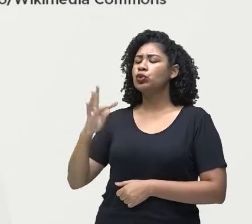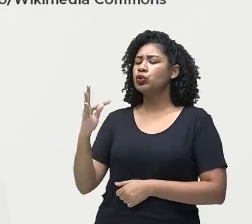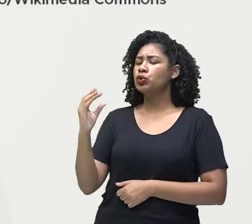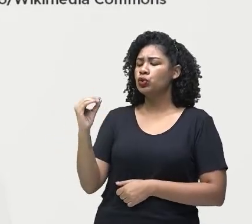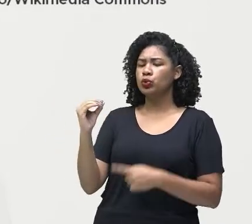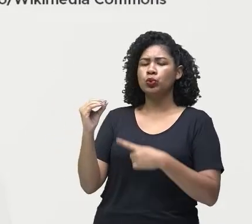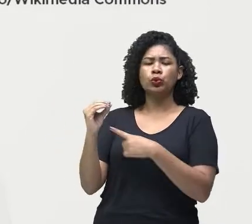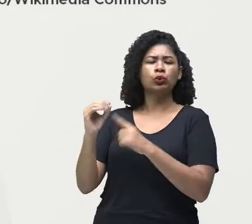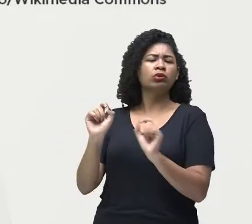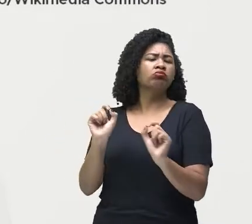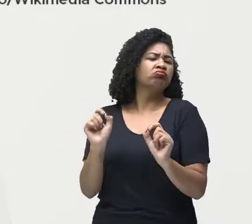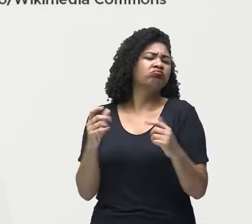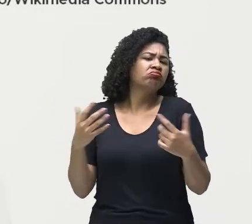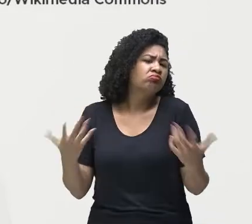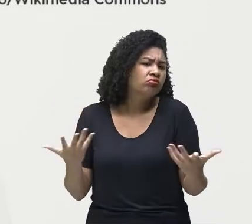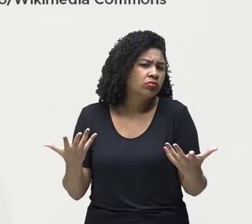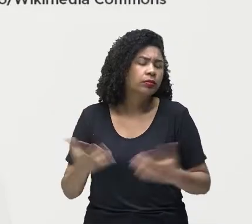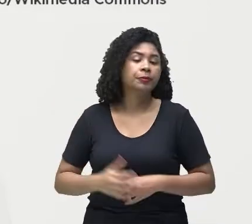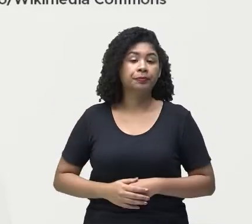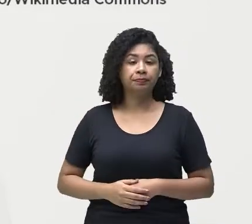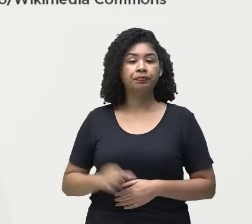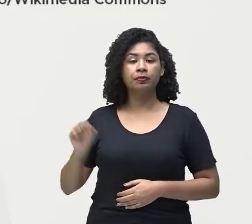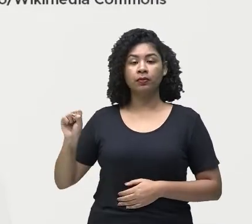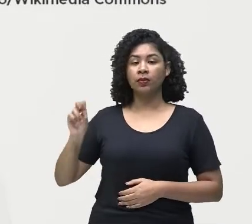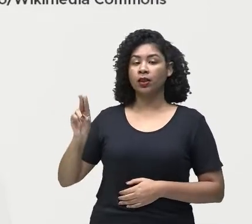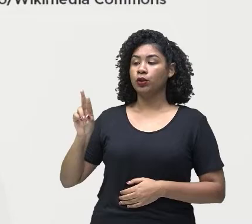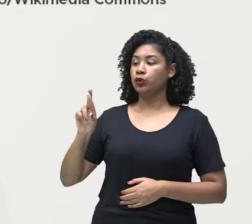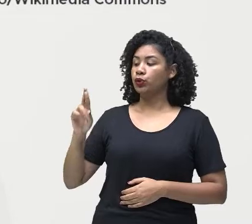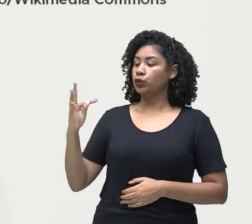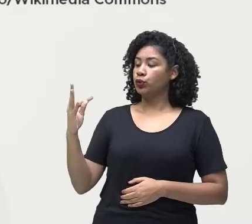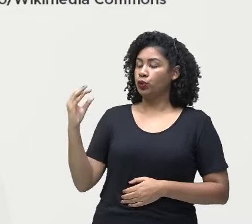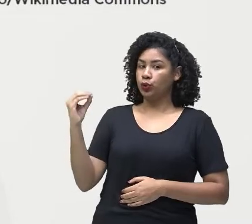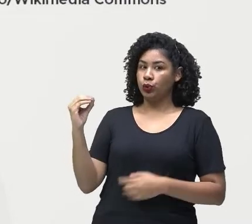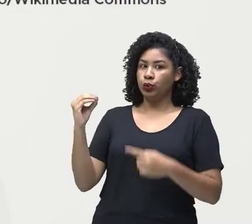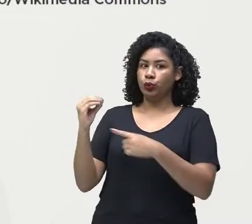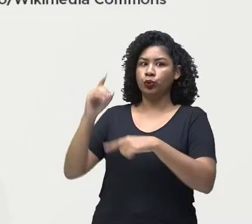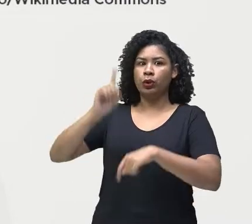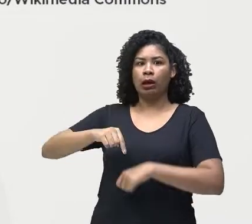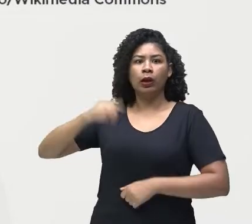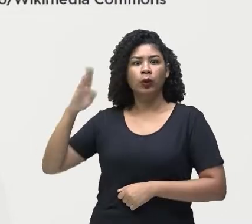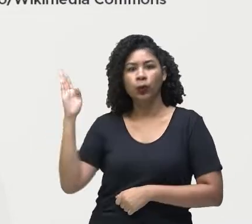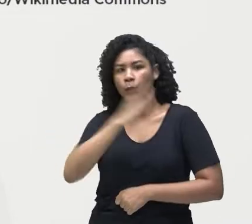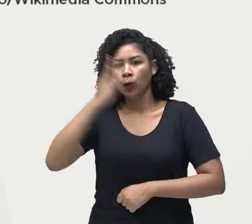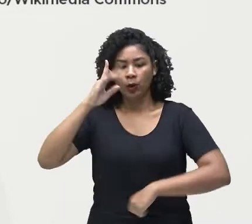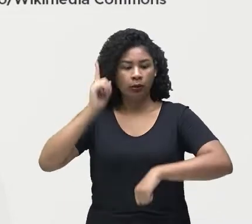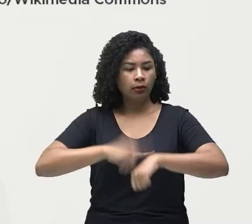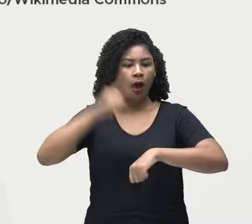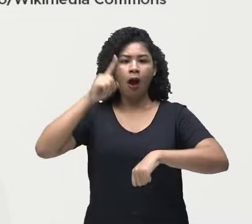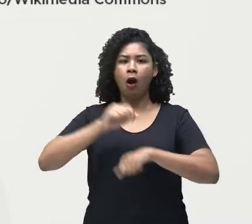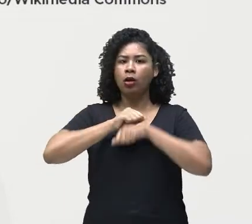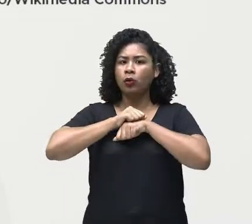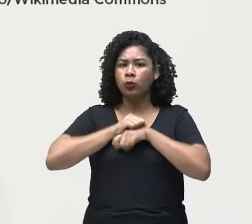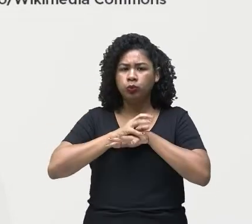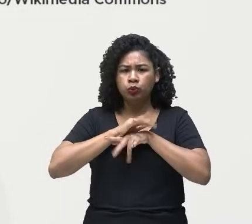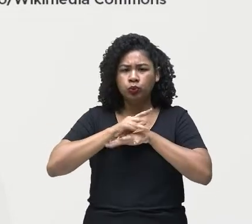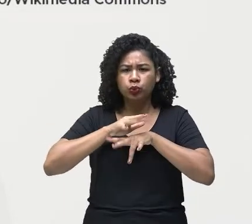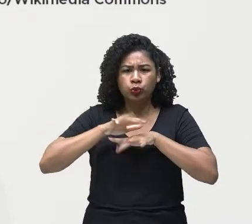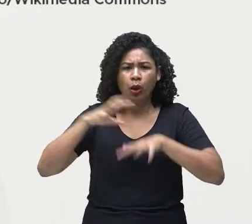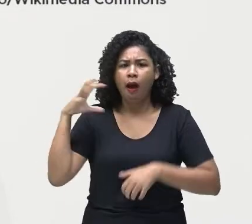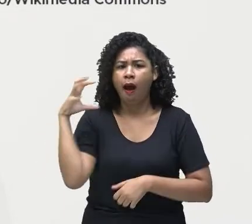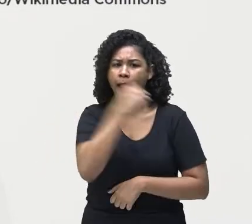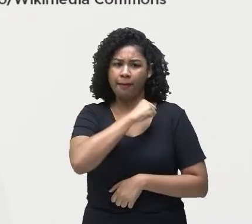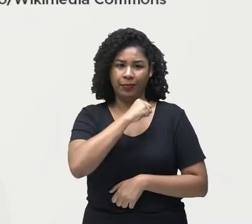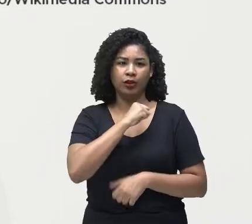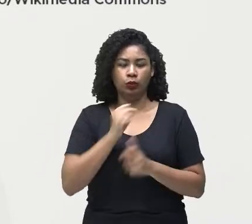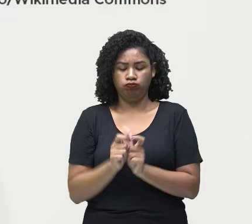classificação epidemiológica? Um surto é o aumento repentino e inesperado de casos de uma